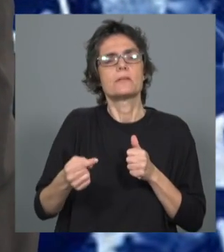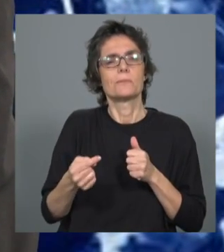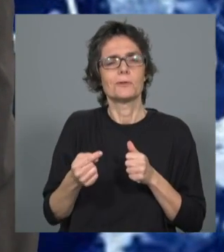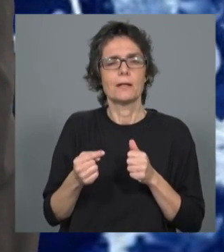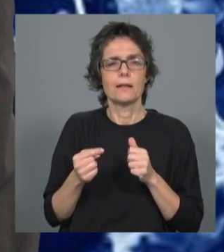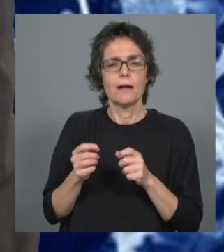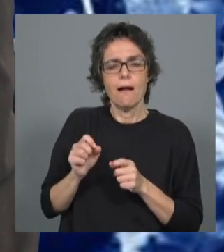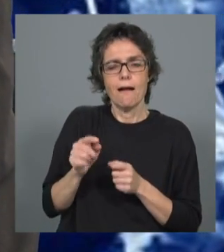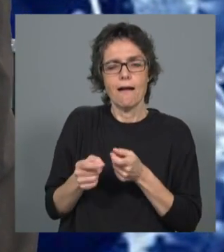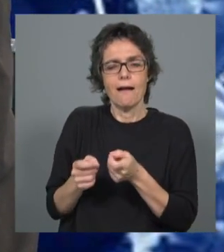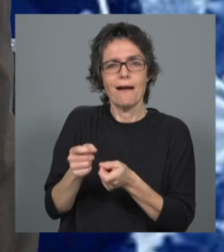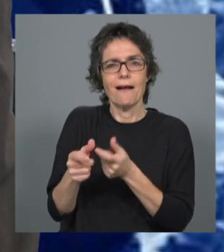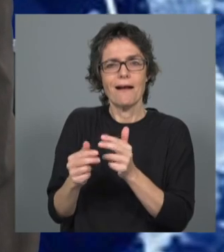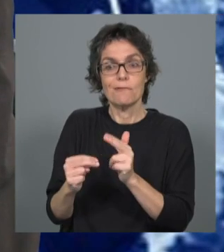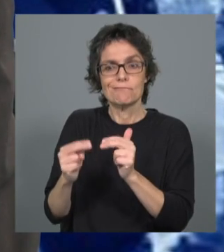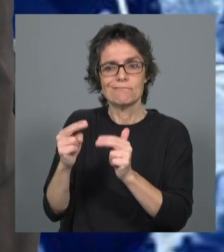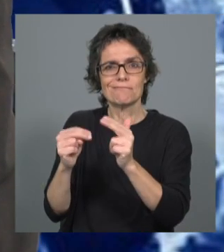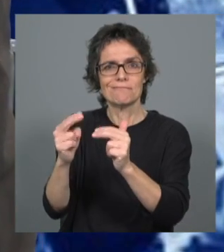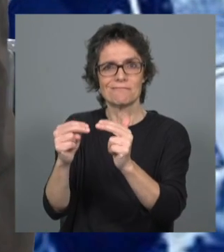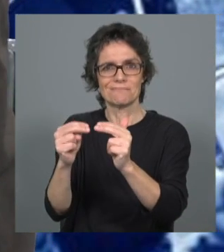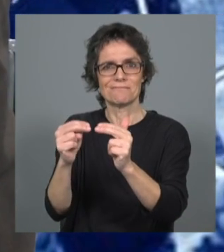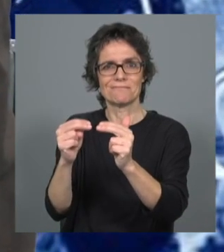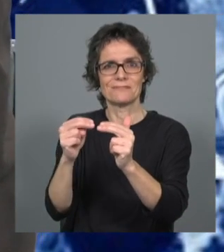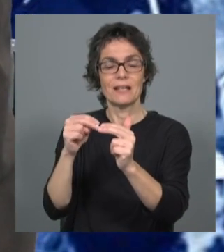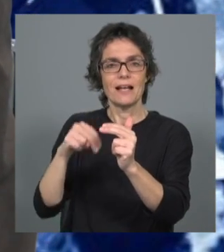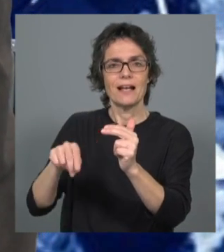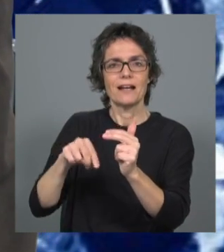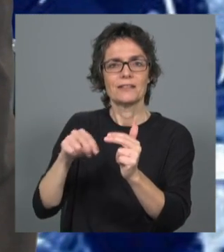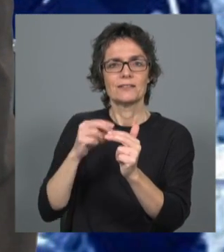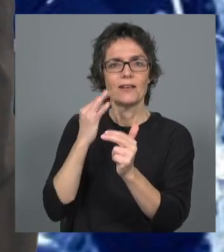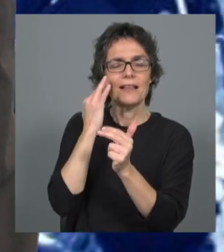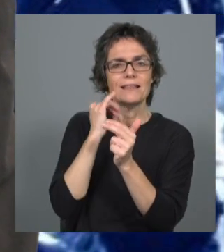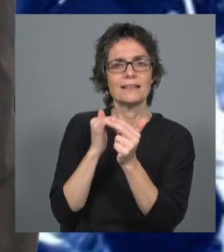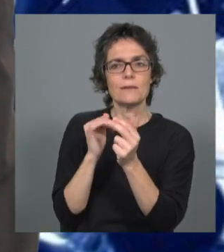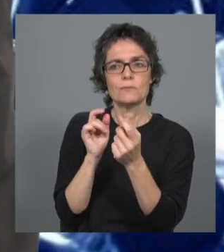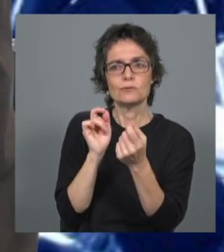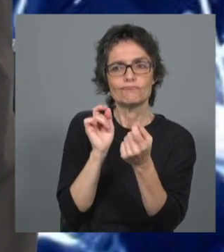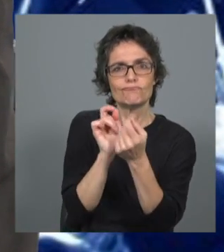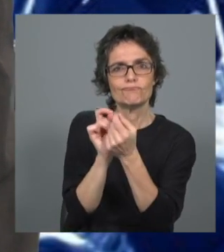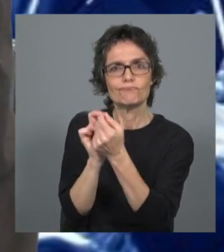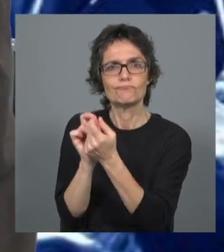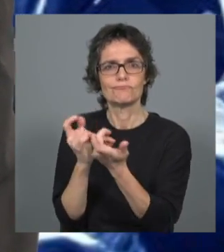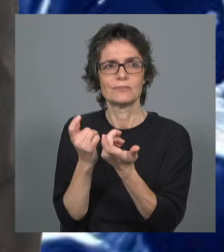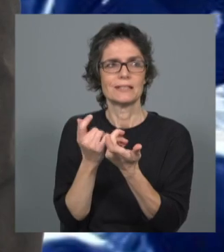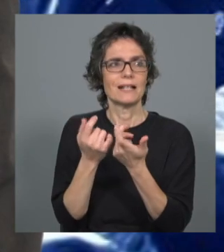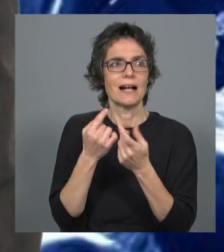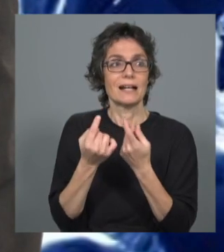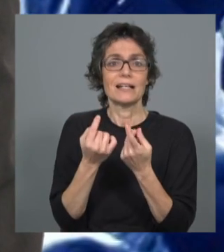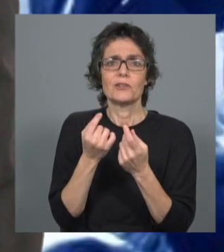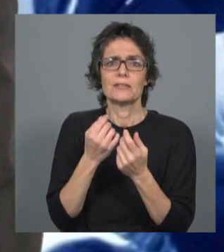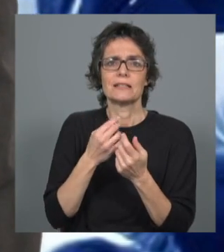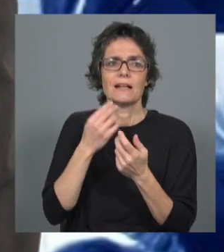construir, tendo por base aquilo que nós não conseguiríamos ter, que era a proximidade, era o abraço, era o encontro,